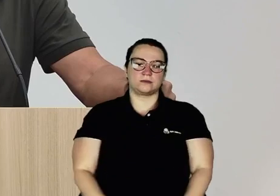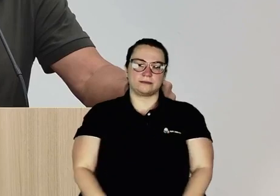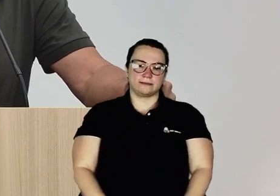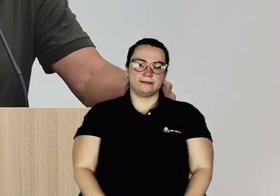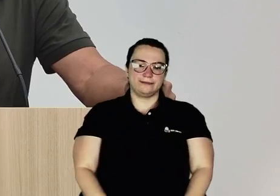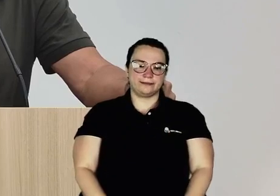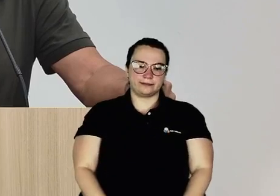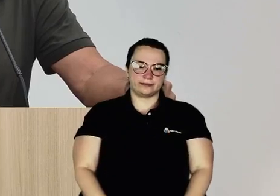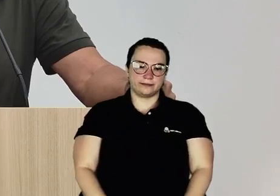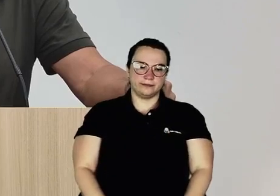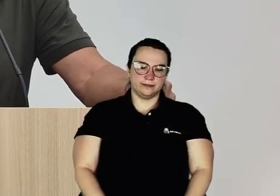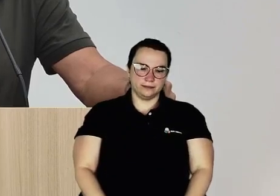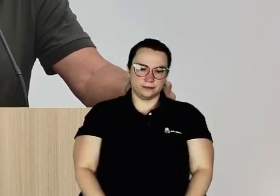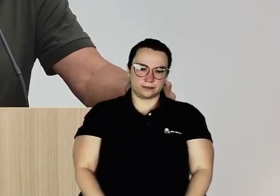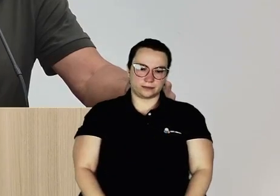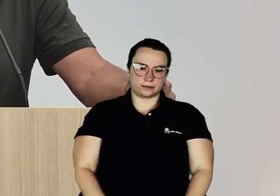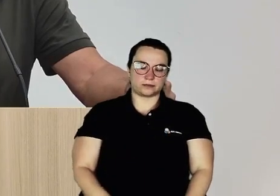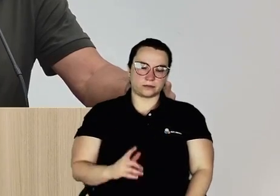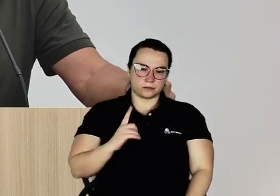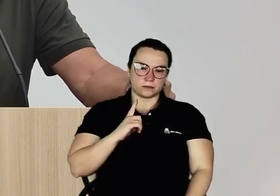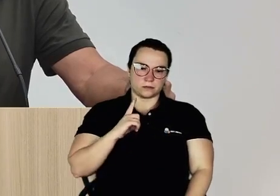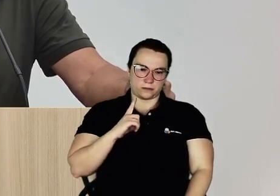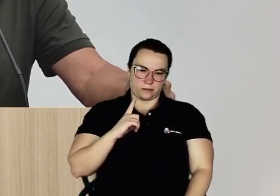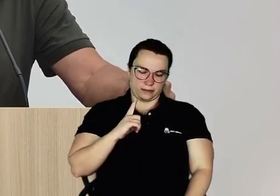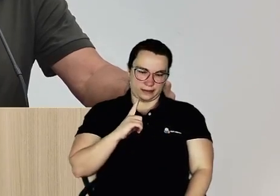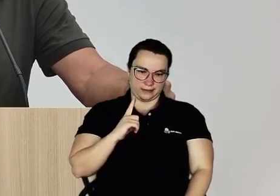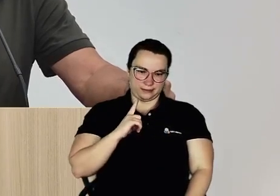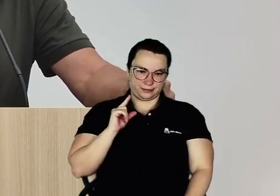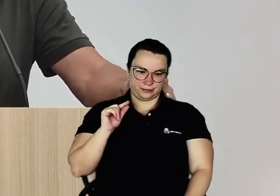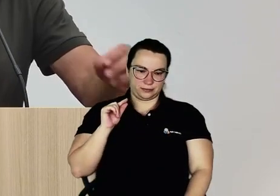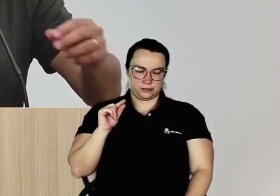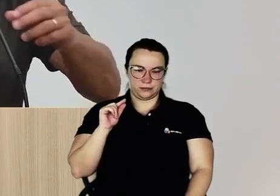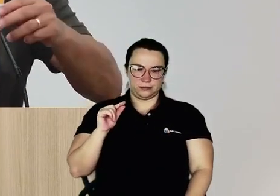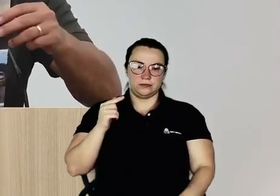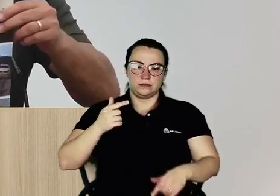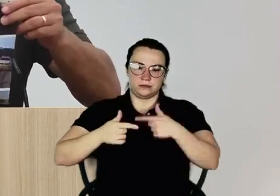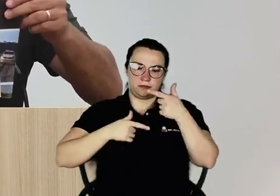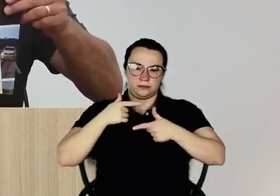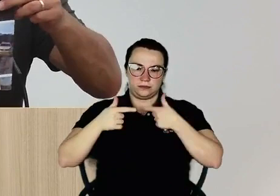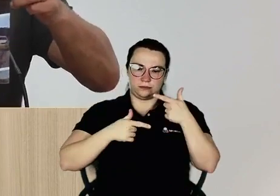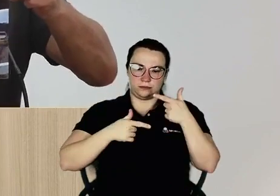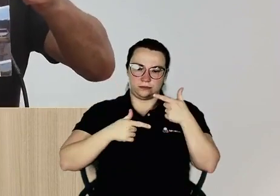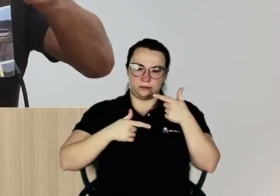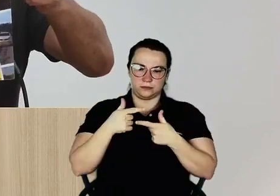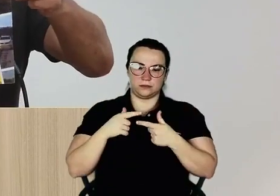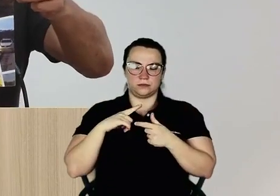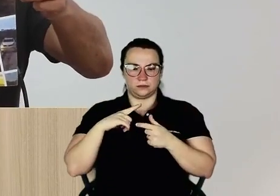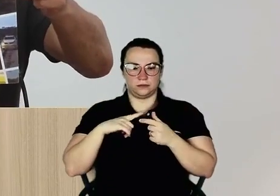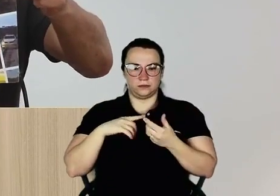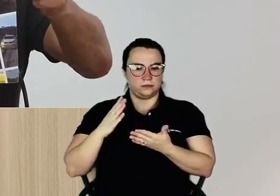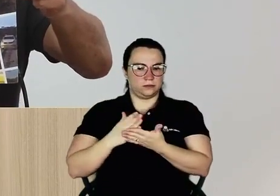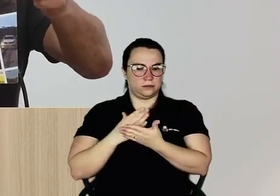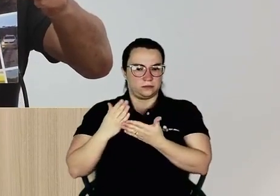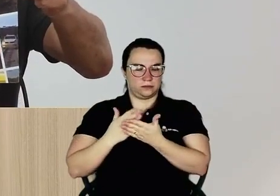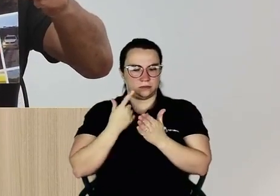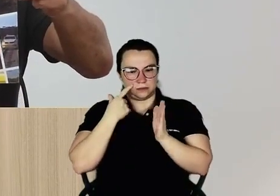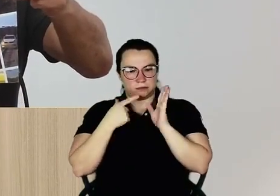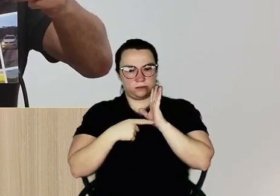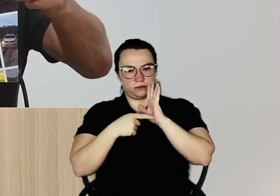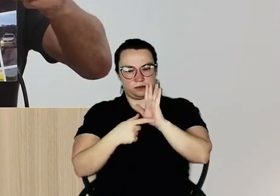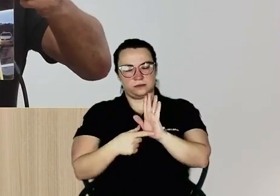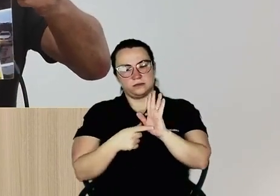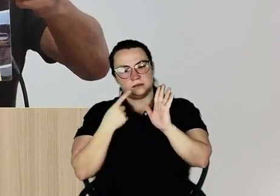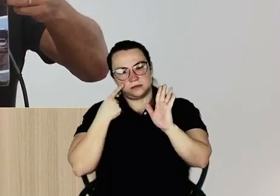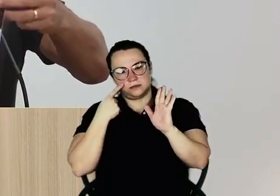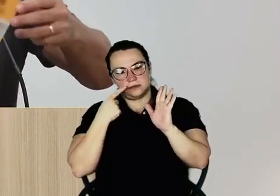E eles estão fazendo um trabalho, até tem uma cartilha aqui, dá para visualizar bem, uma cartilha